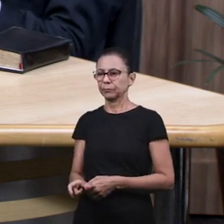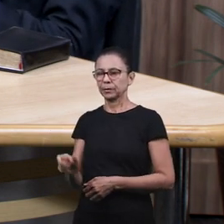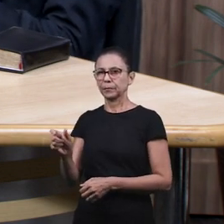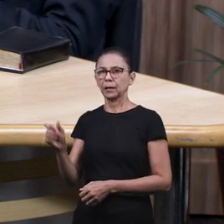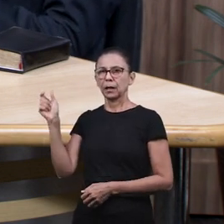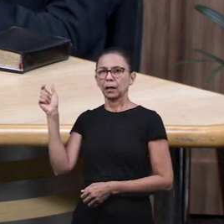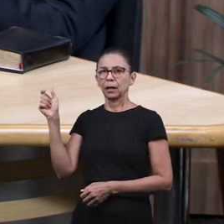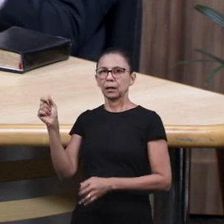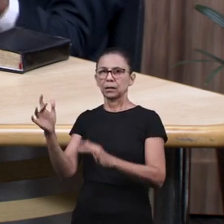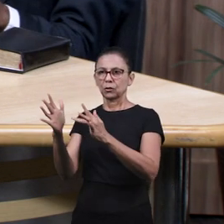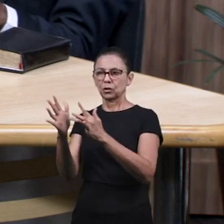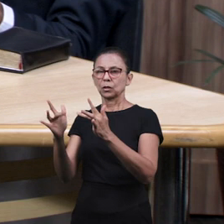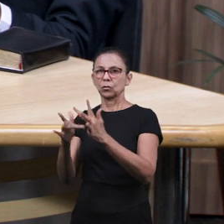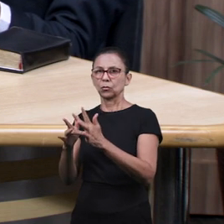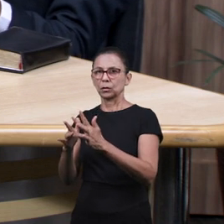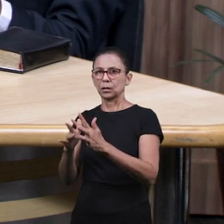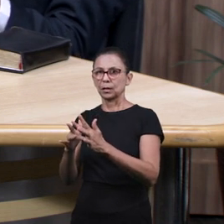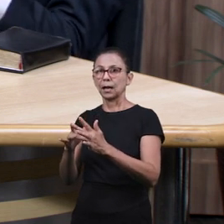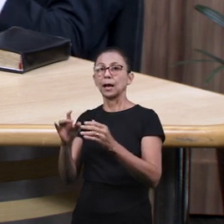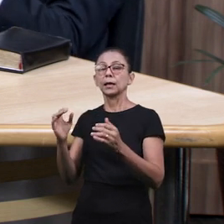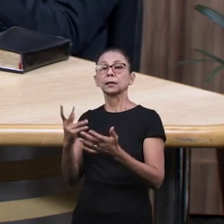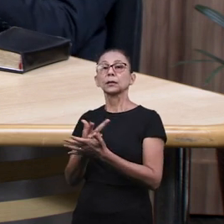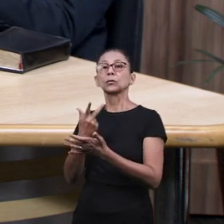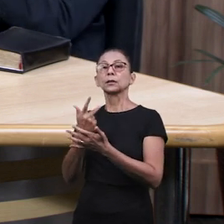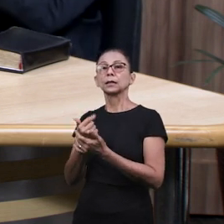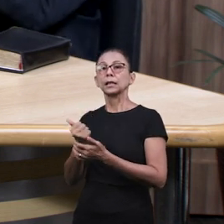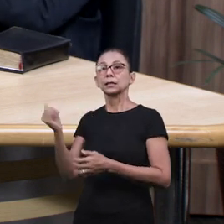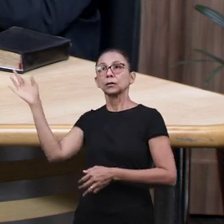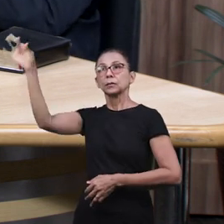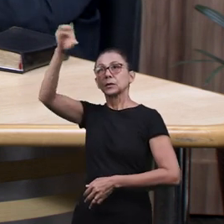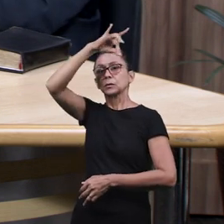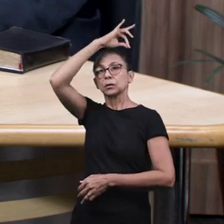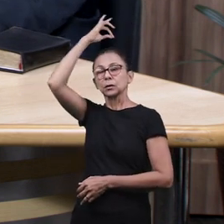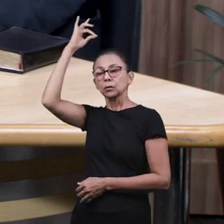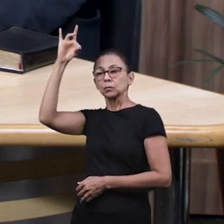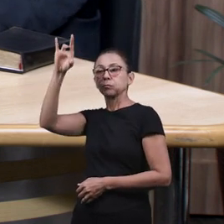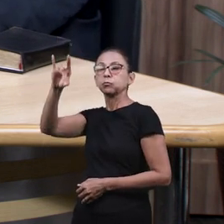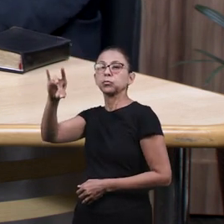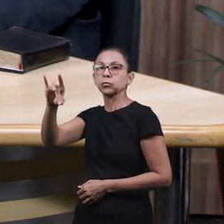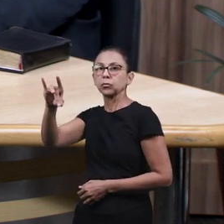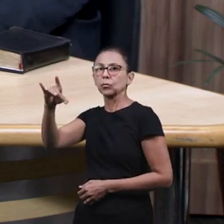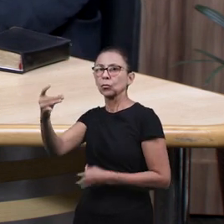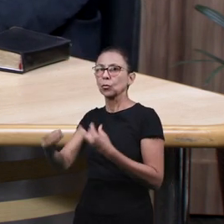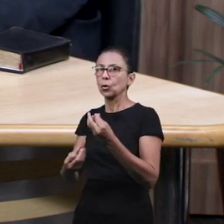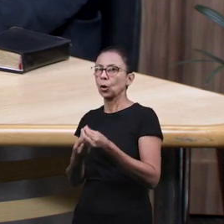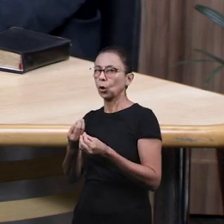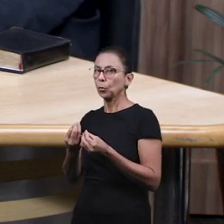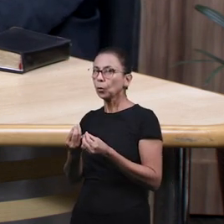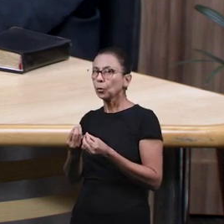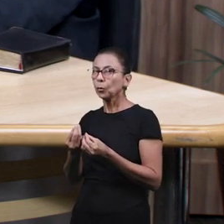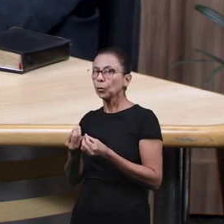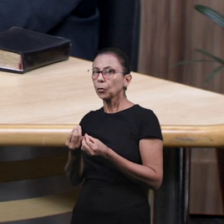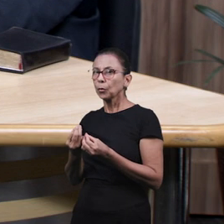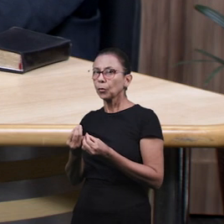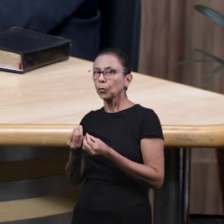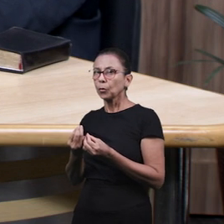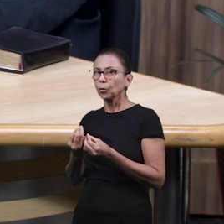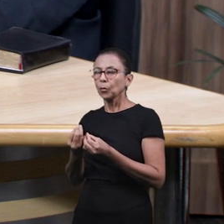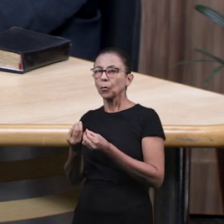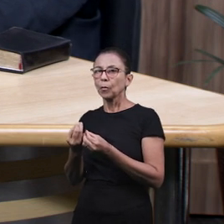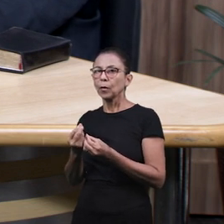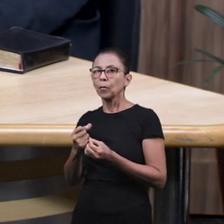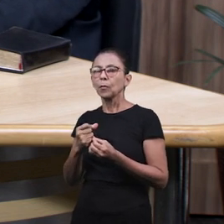como forma de pomba. Mas no Velho Testamento você já vai ver o Espírito Santo como forma de pomba. ele se revelando como uma